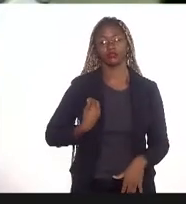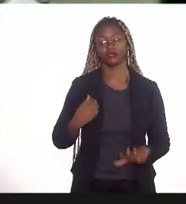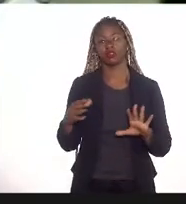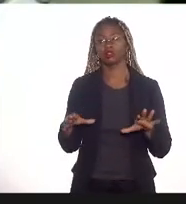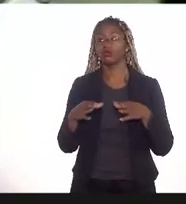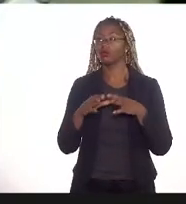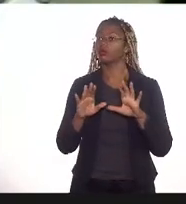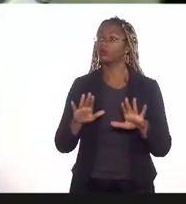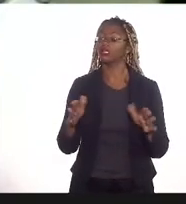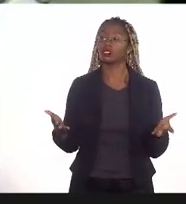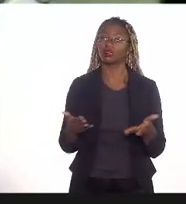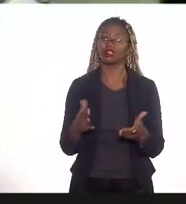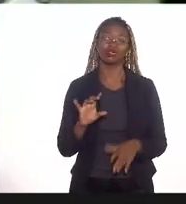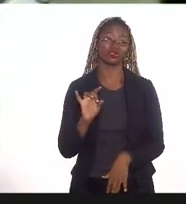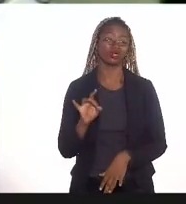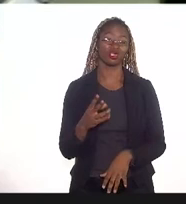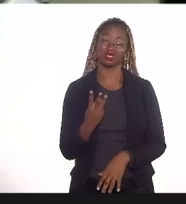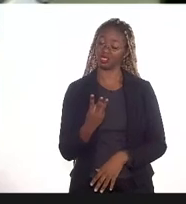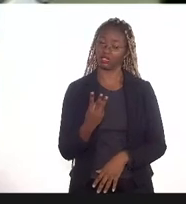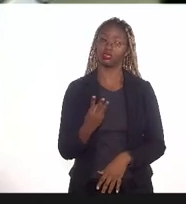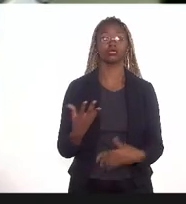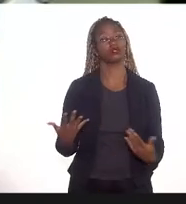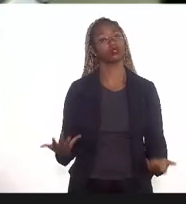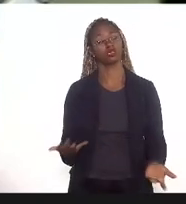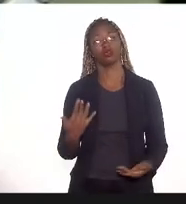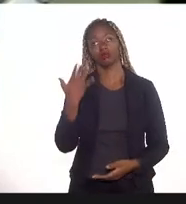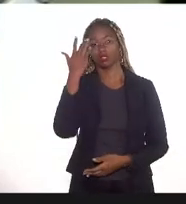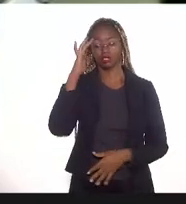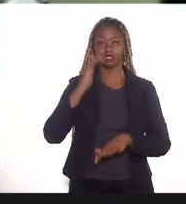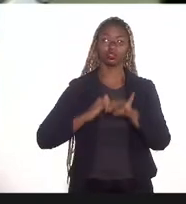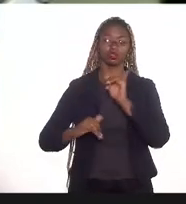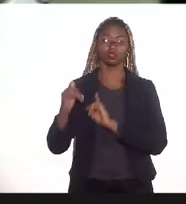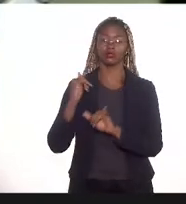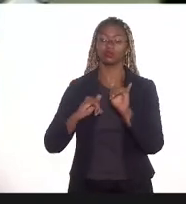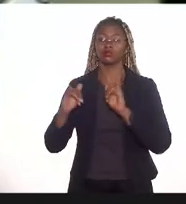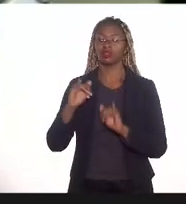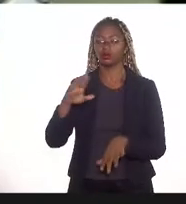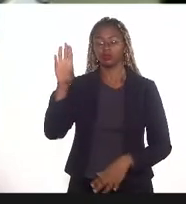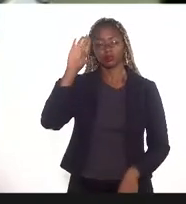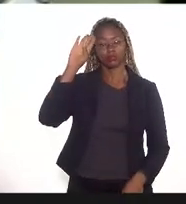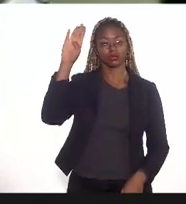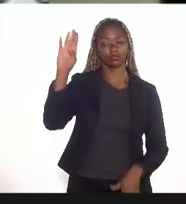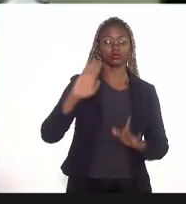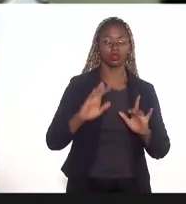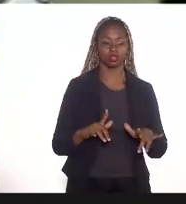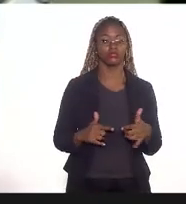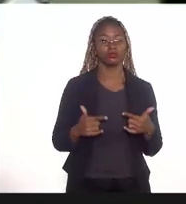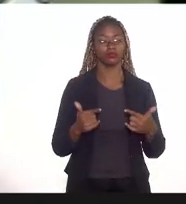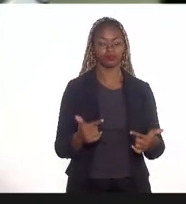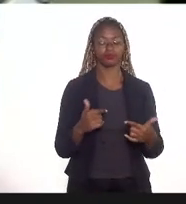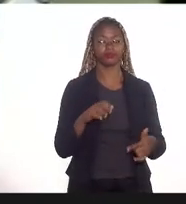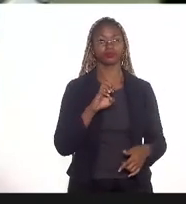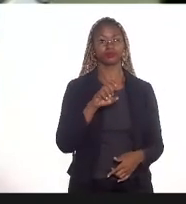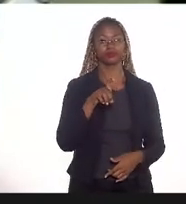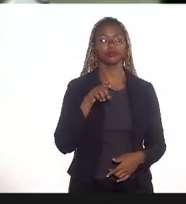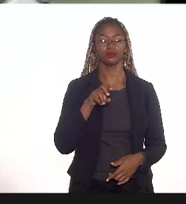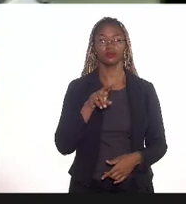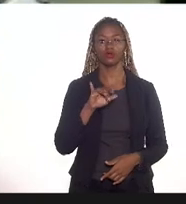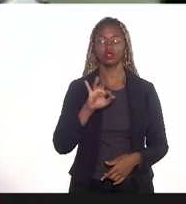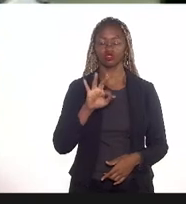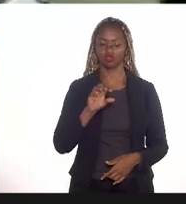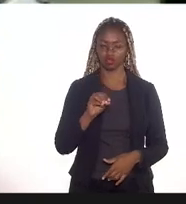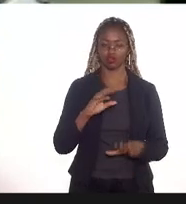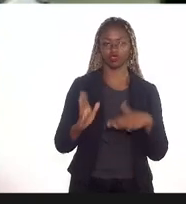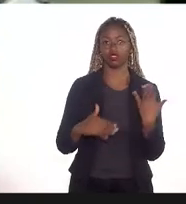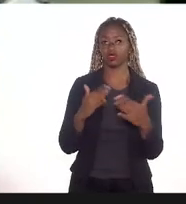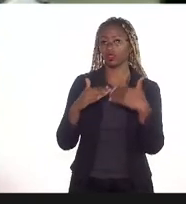foi reduzida para 3, ou seja, eu acho que a concentração das informações nos principais atores do Executivo em termos de desenvolvimento,